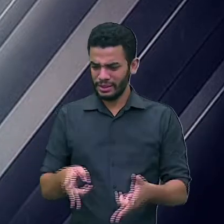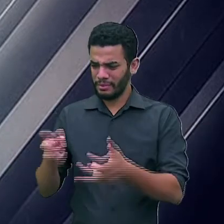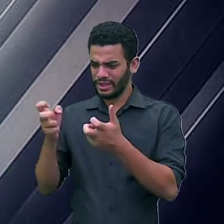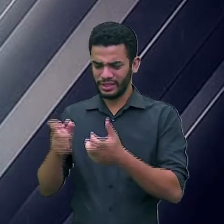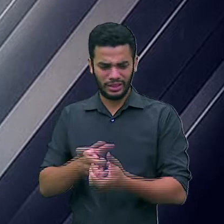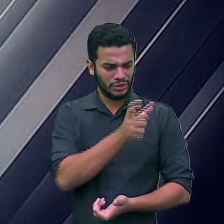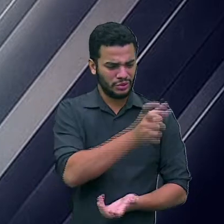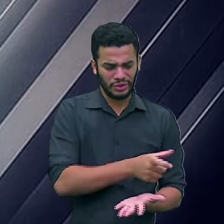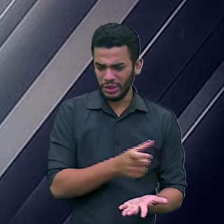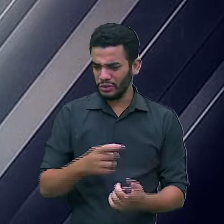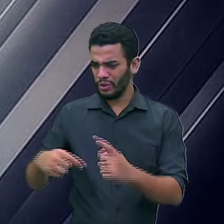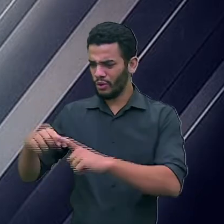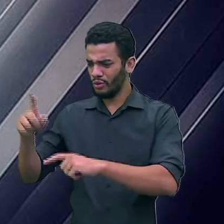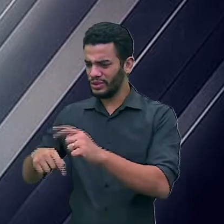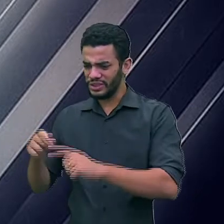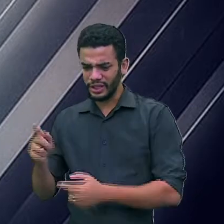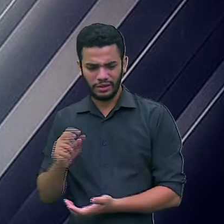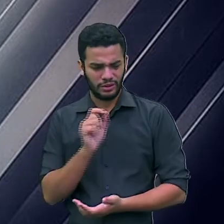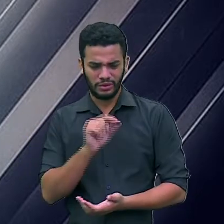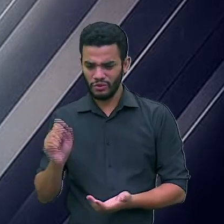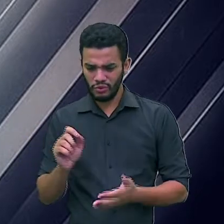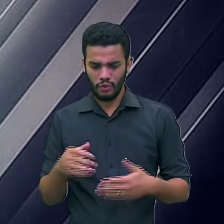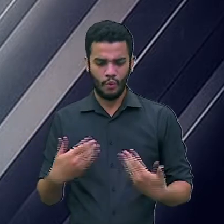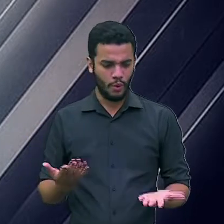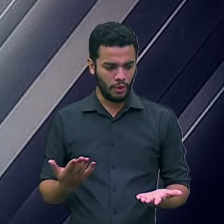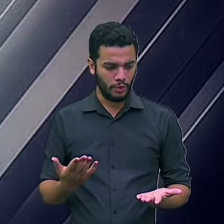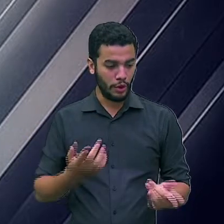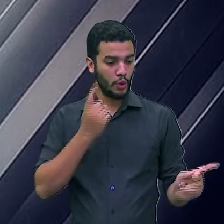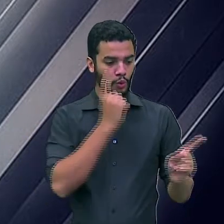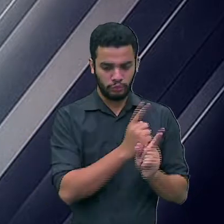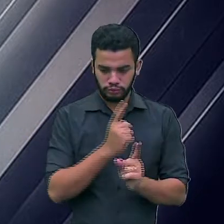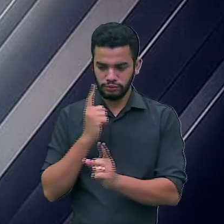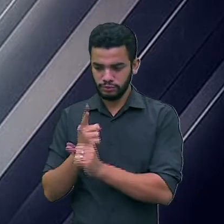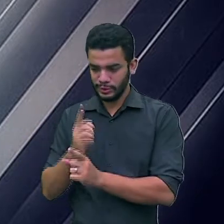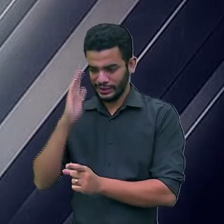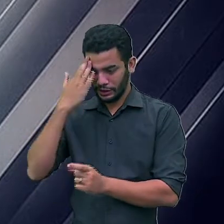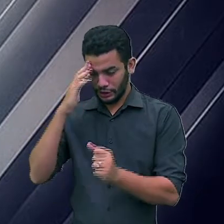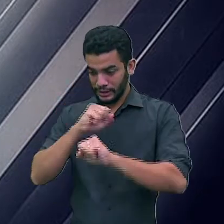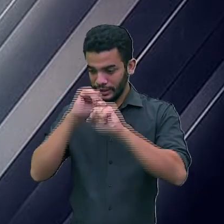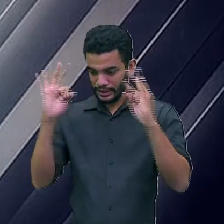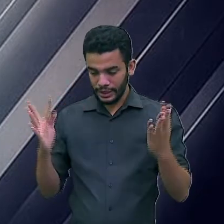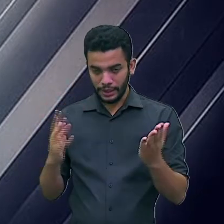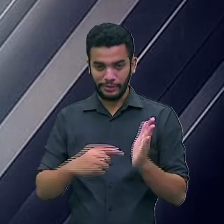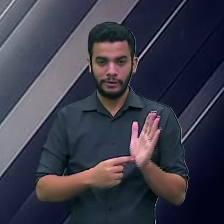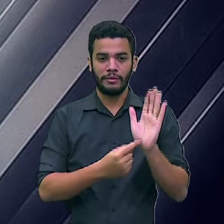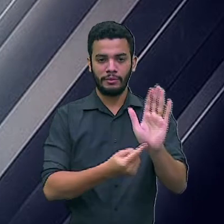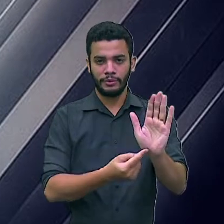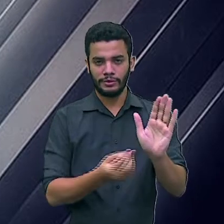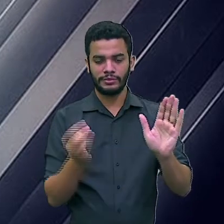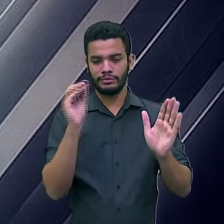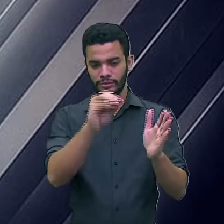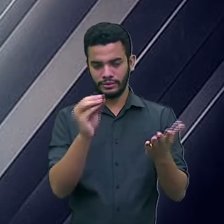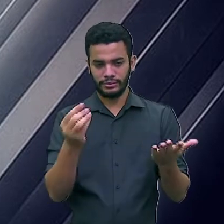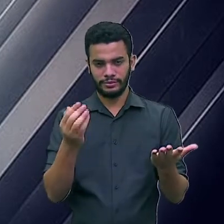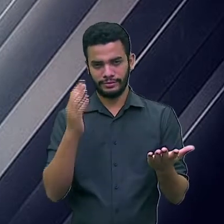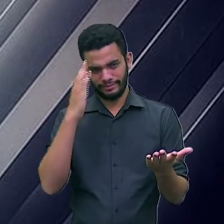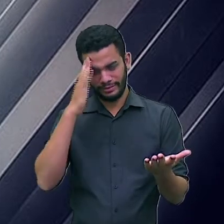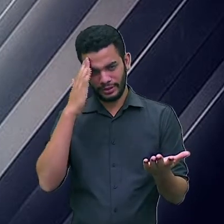do quê? Do complemento aí do verbo, né? Isso. E aqui temos um exemplo. Vamos lá, então.